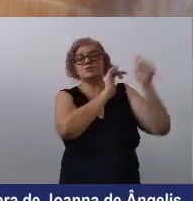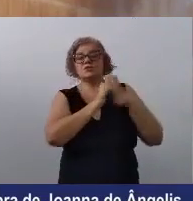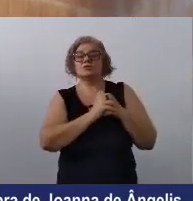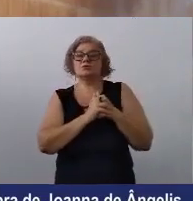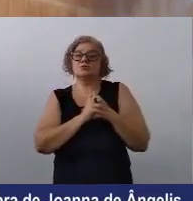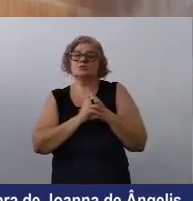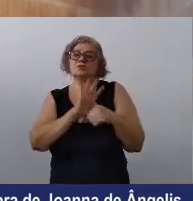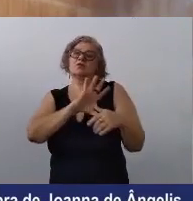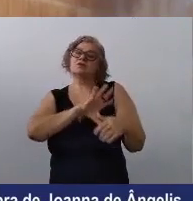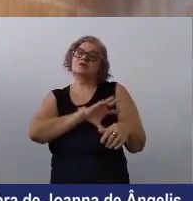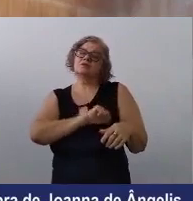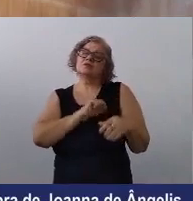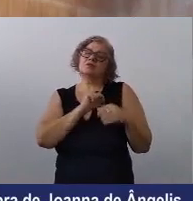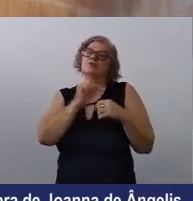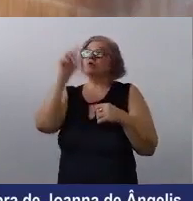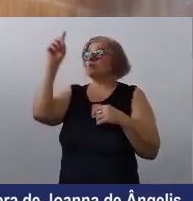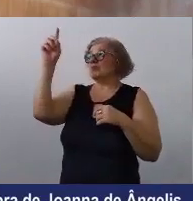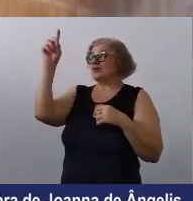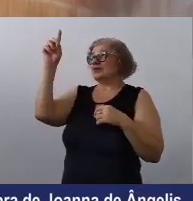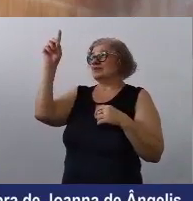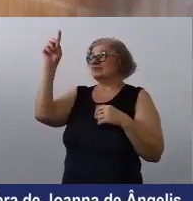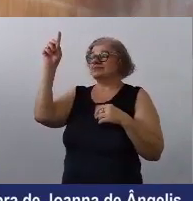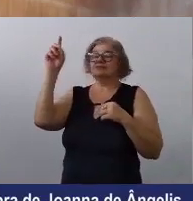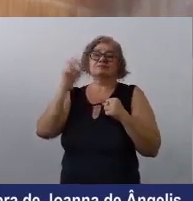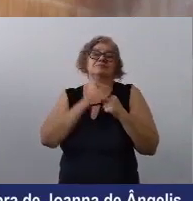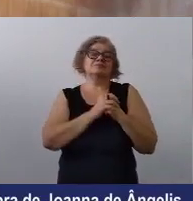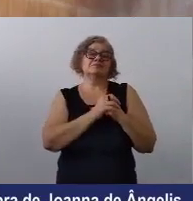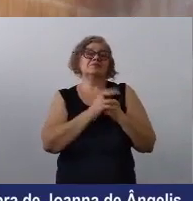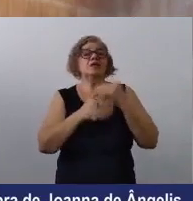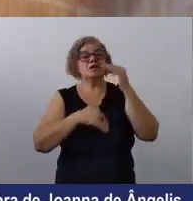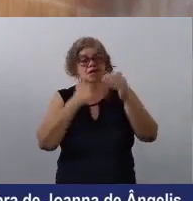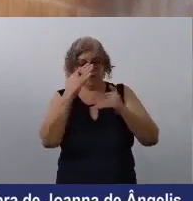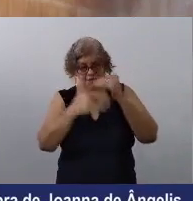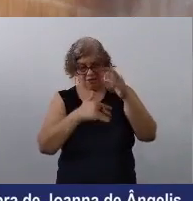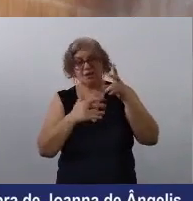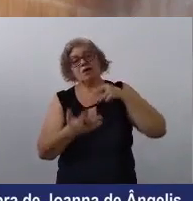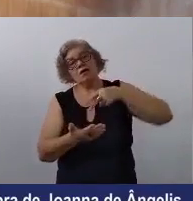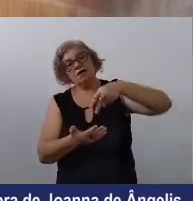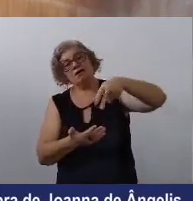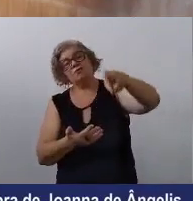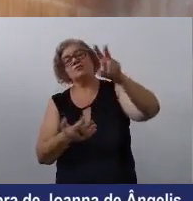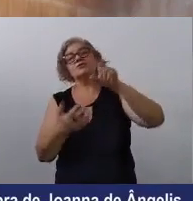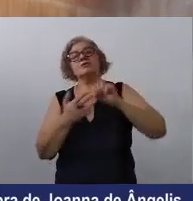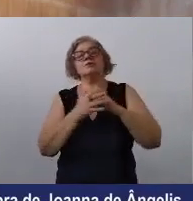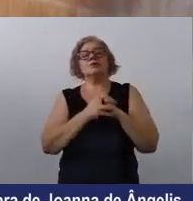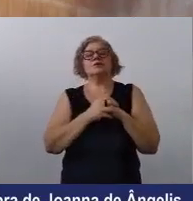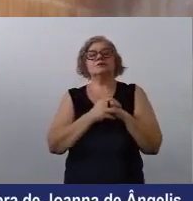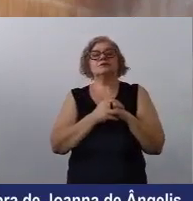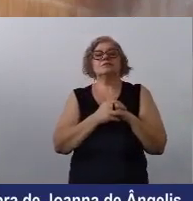esclarecidos. Que o teu amor me proteja sempre. E continuou caminhando,